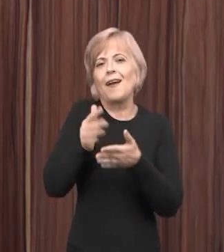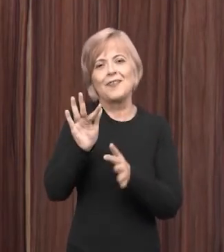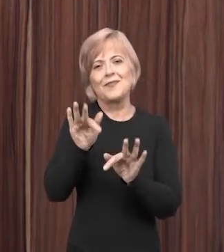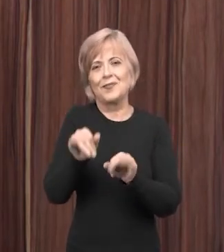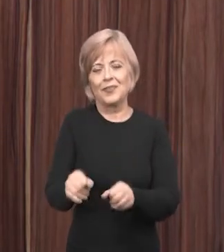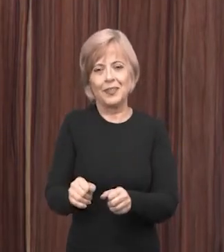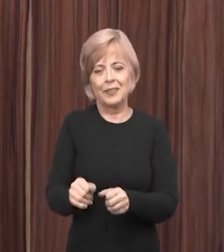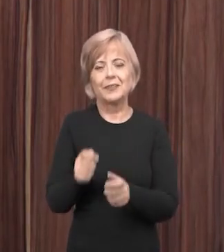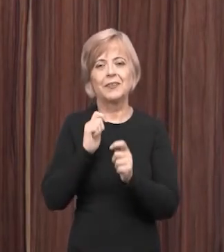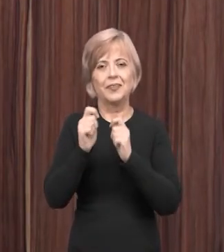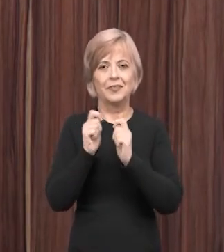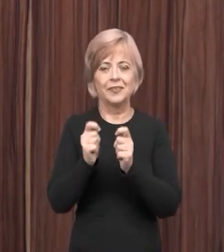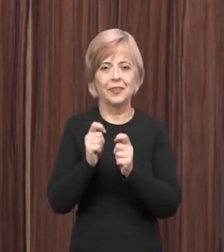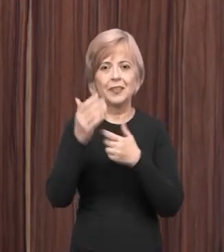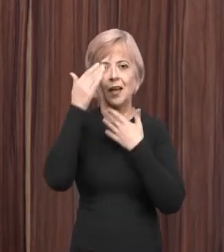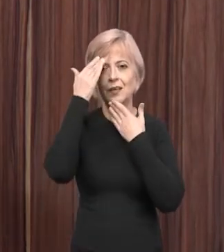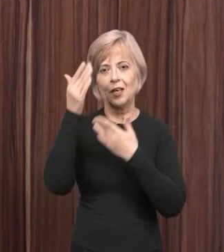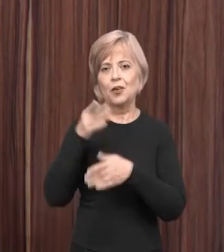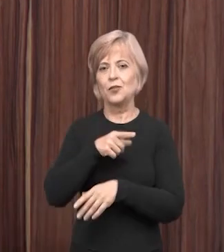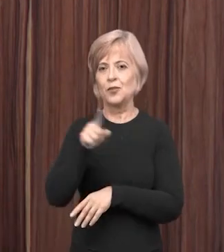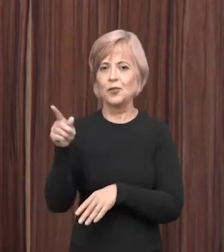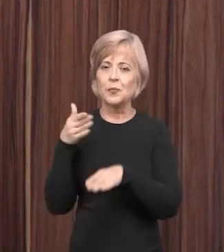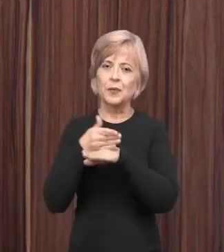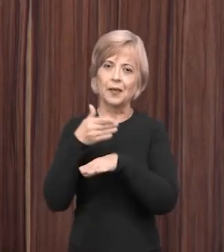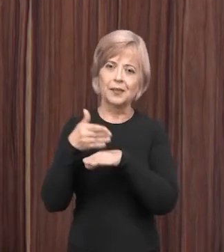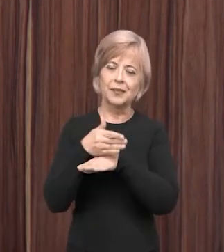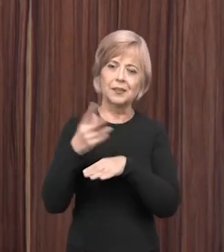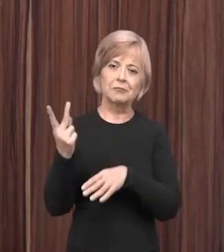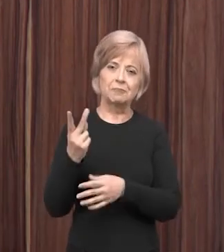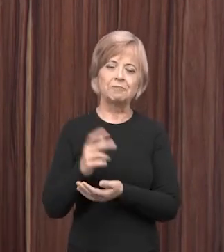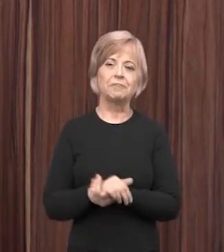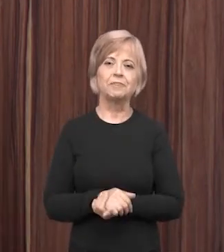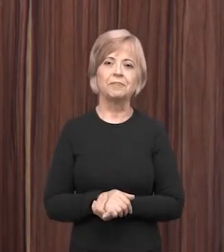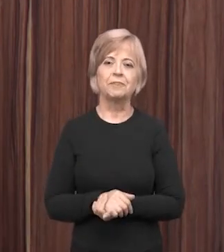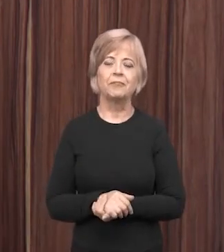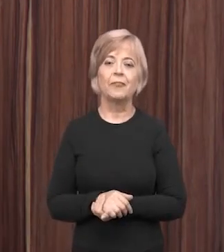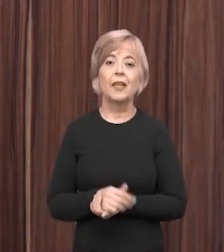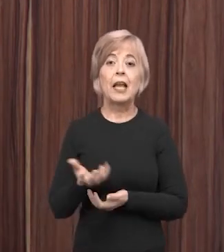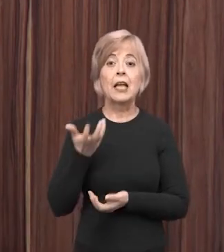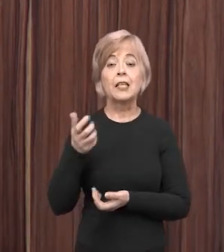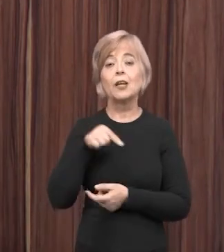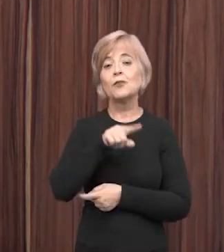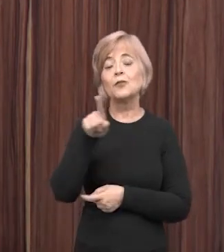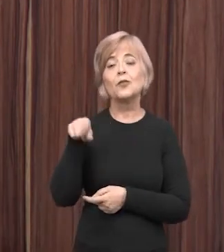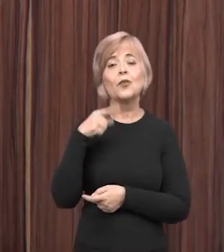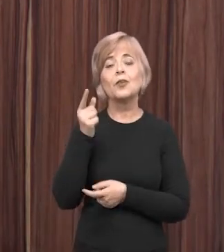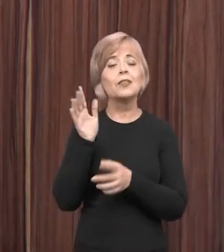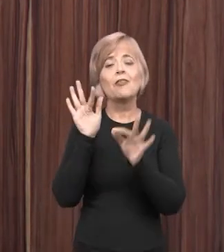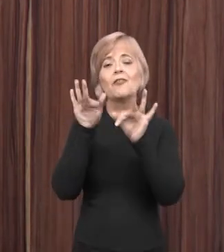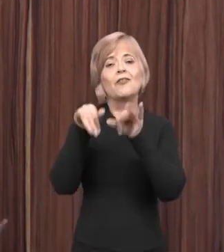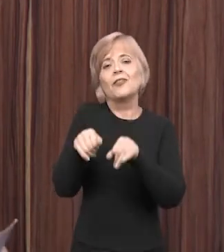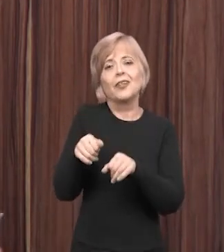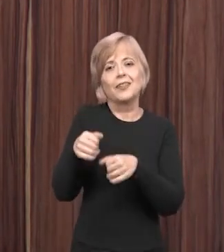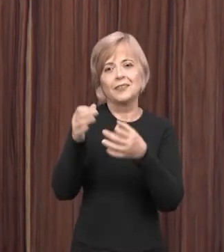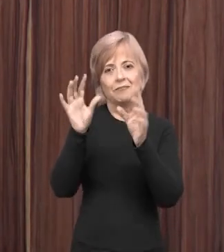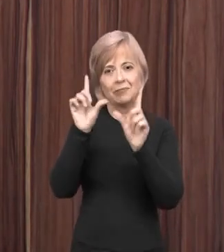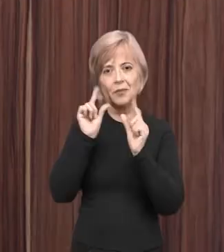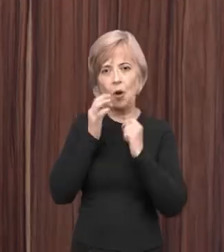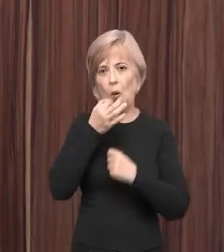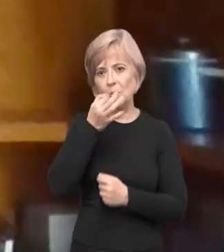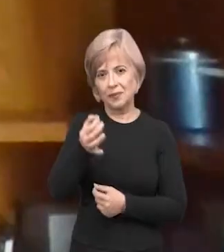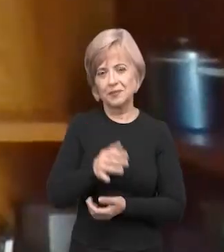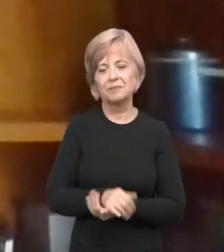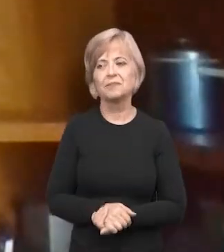da nossa entrevista. Eu agradeço pelas participações em nosso programa e gostaria que as senhoras fizessem as considerações